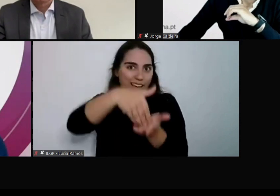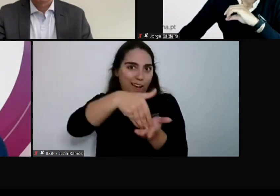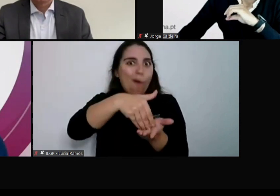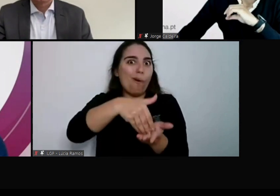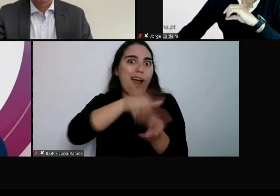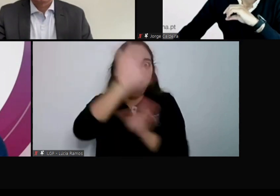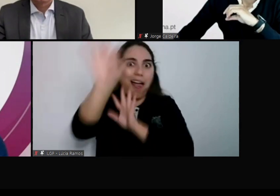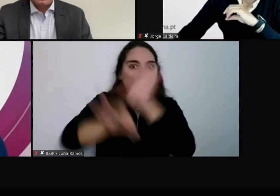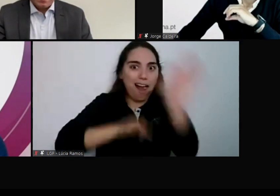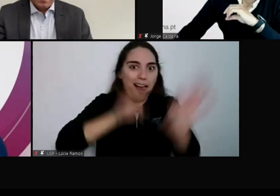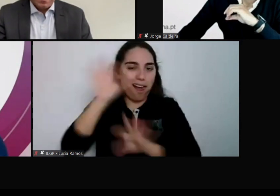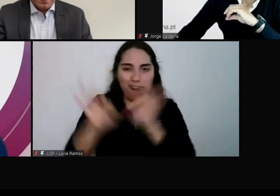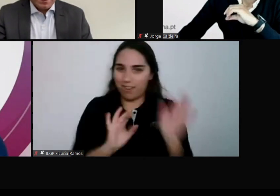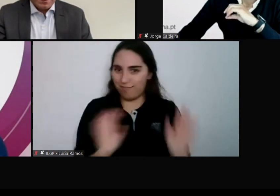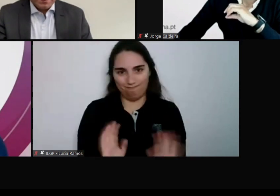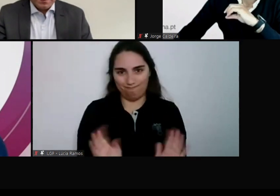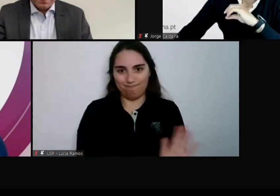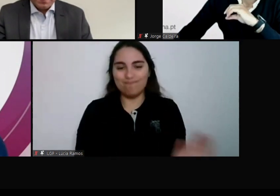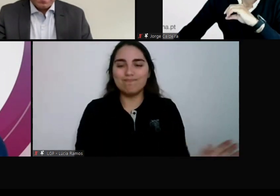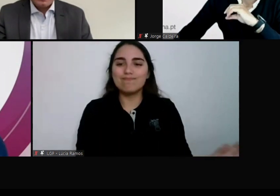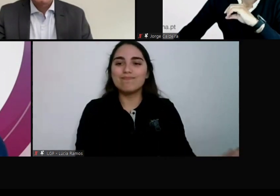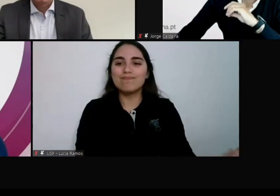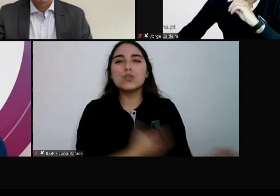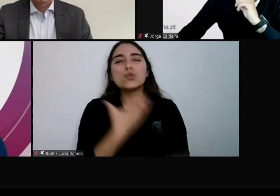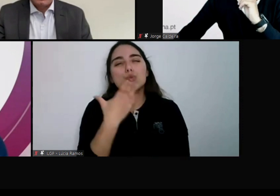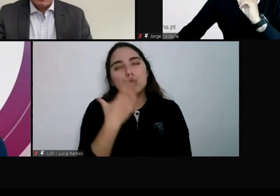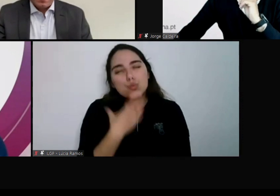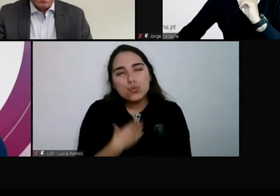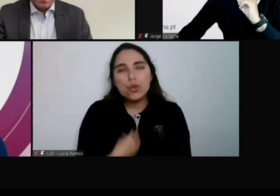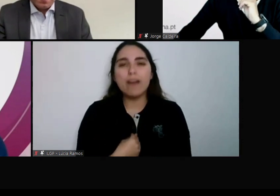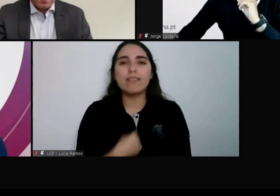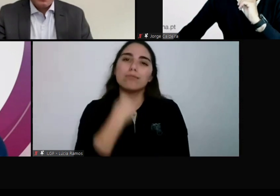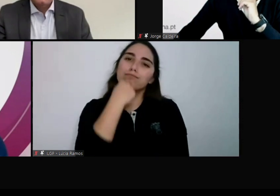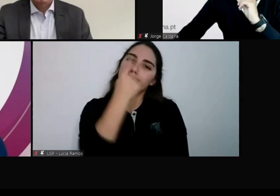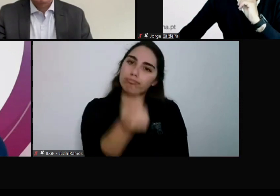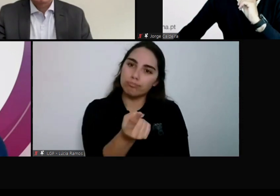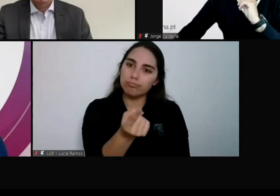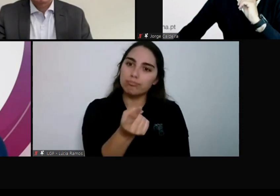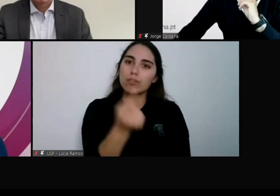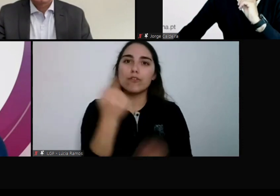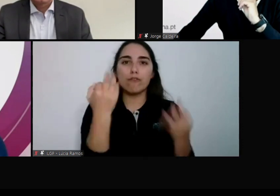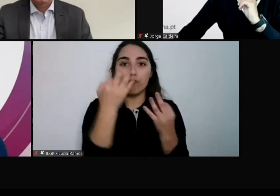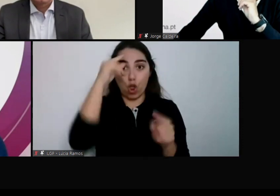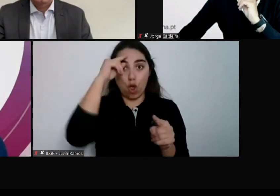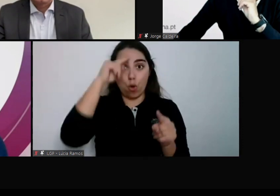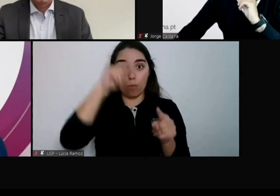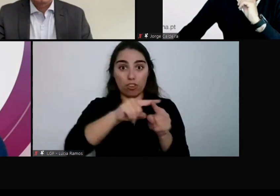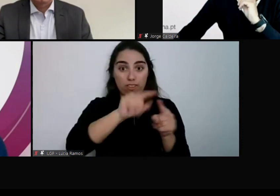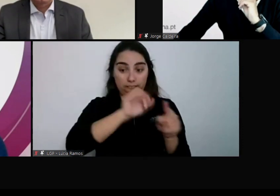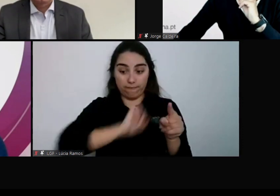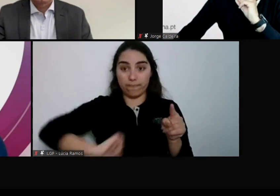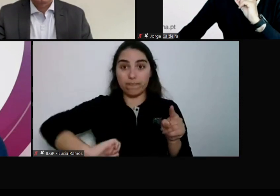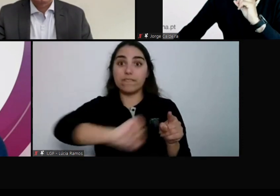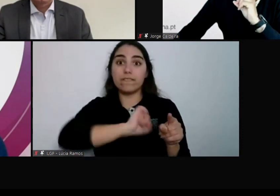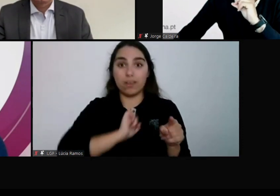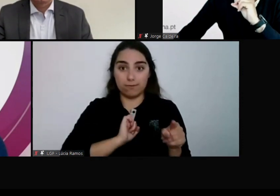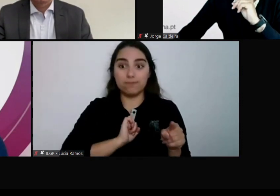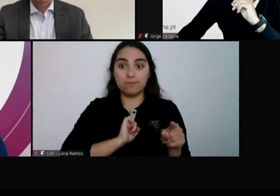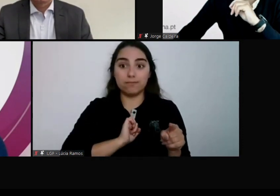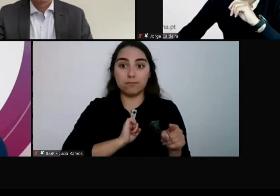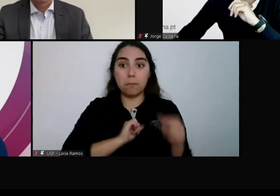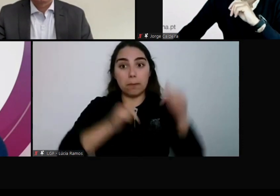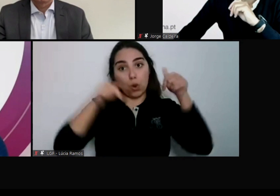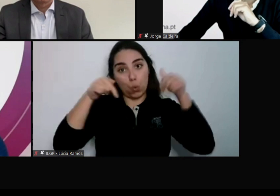disponível. Eu gostava apenas de sublinhar que nós tínhamos assumido como objetivo para esta